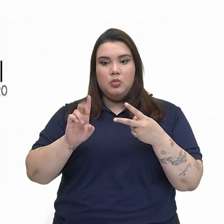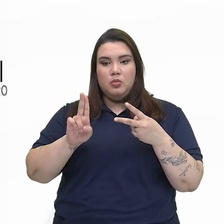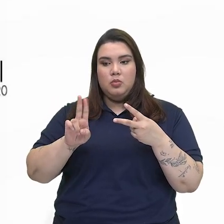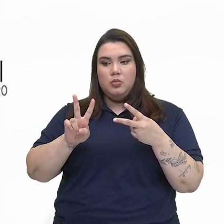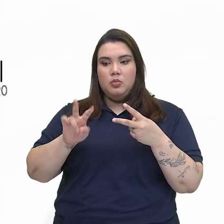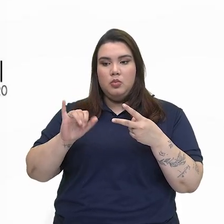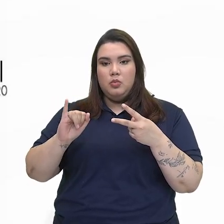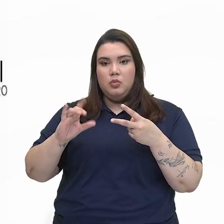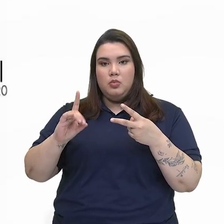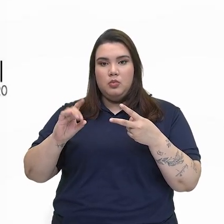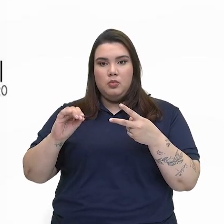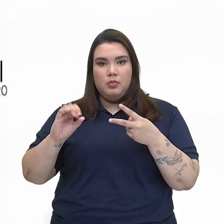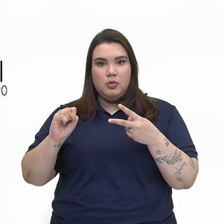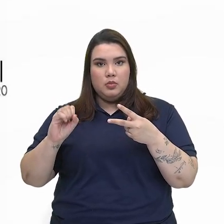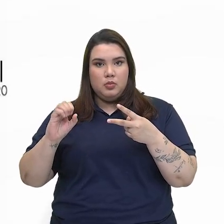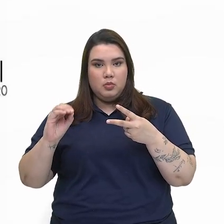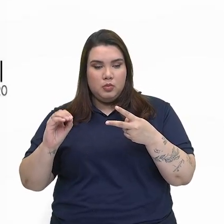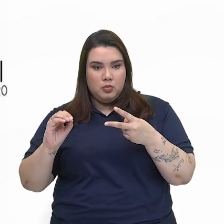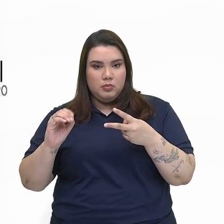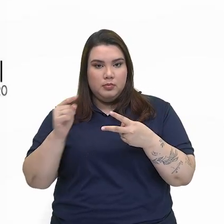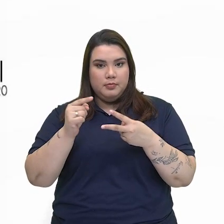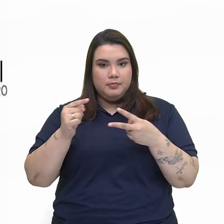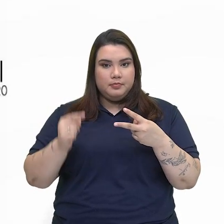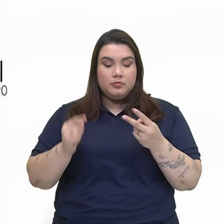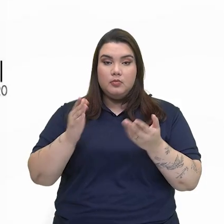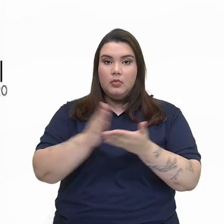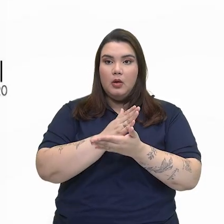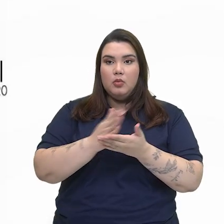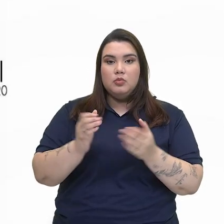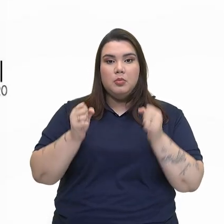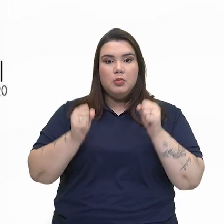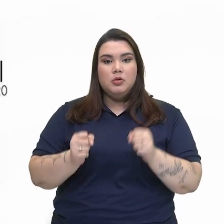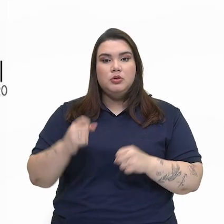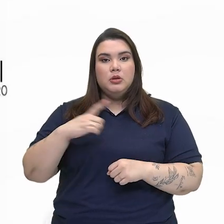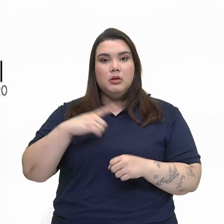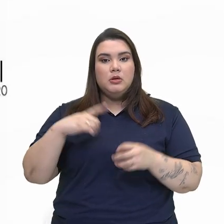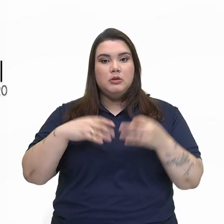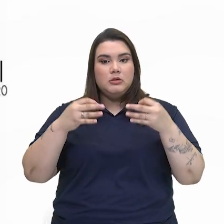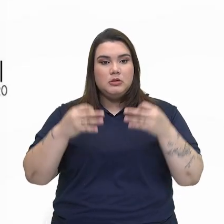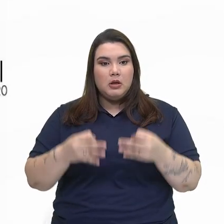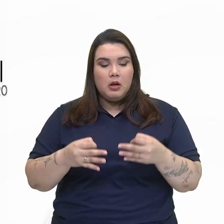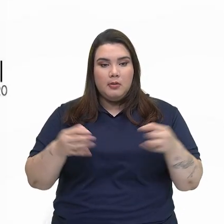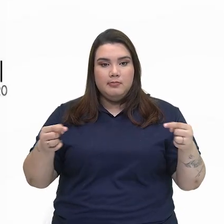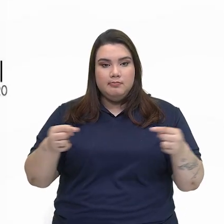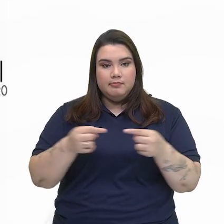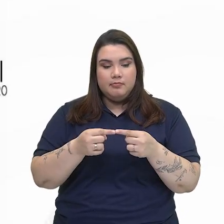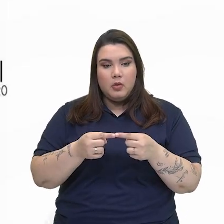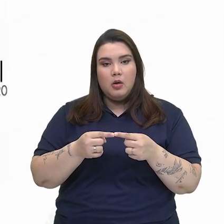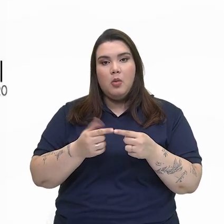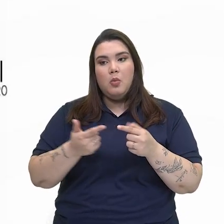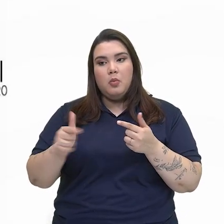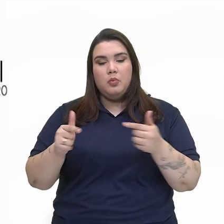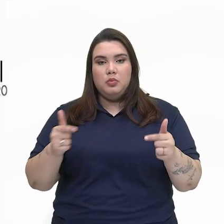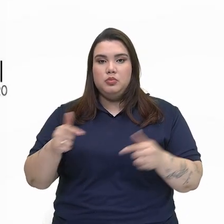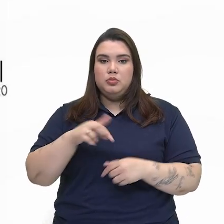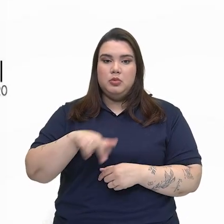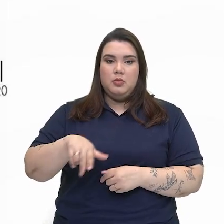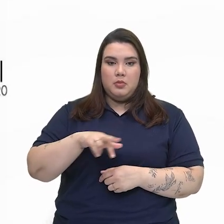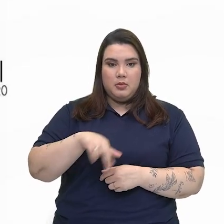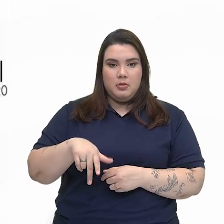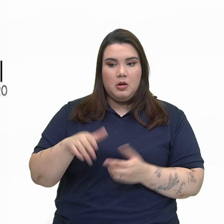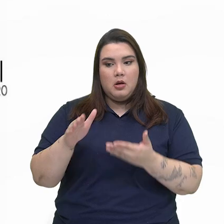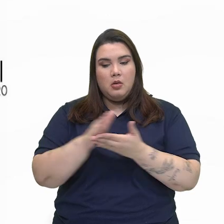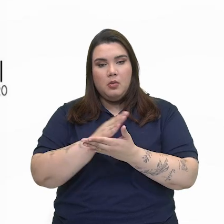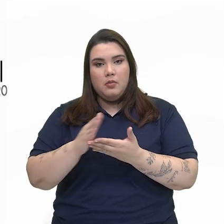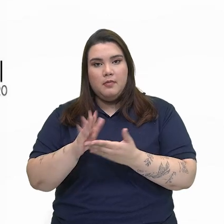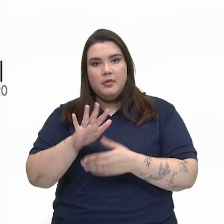que estão na medida, alguns a gente pode ter certeza que estão corretos e outros não. Alguns a